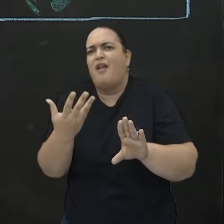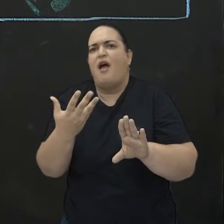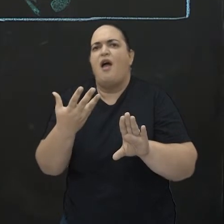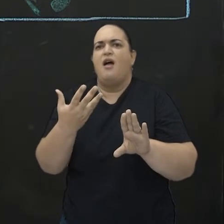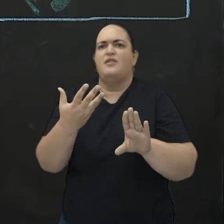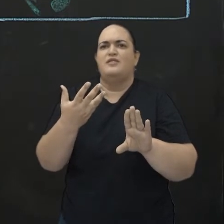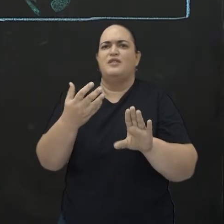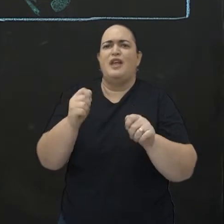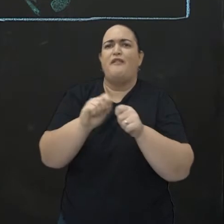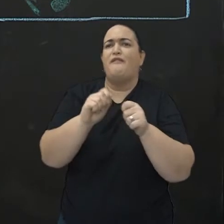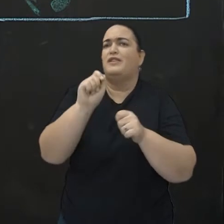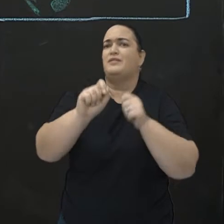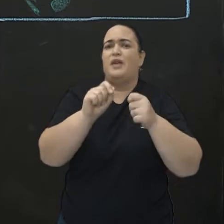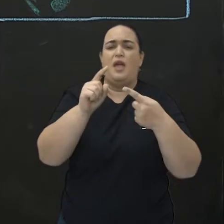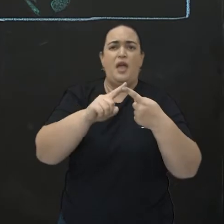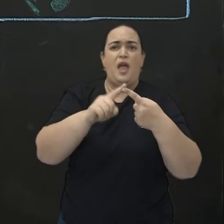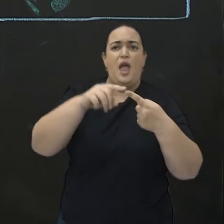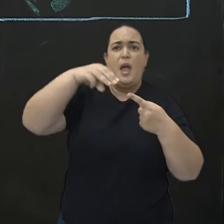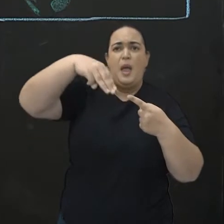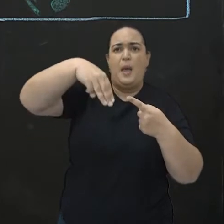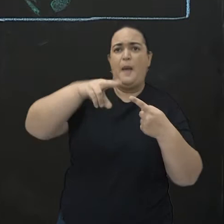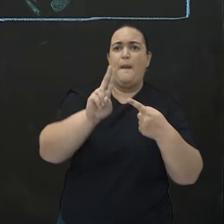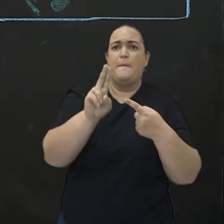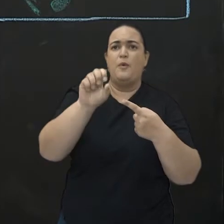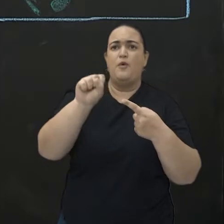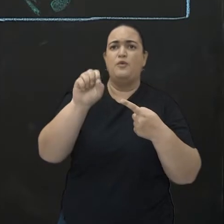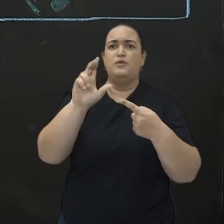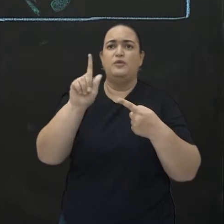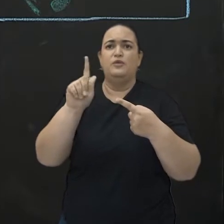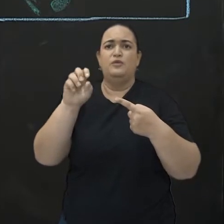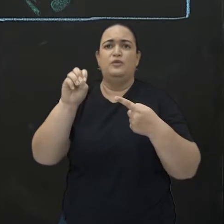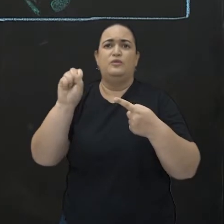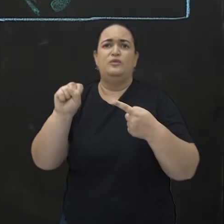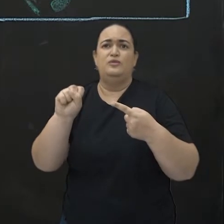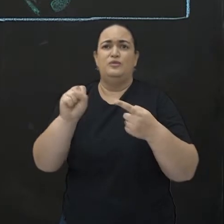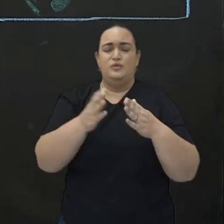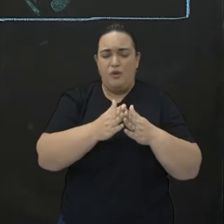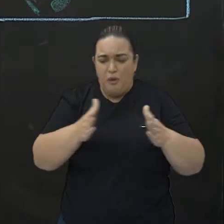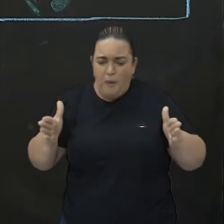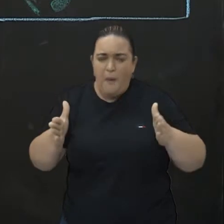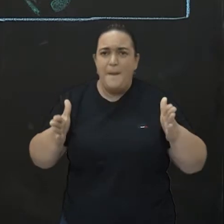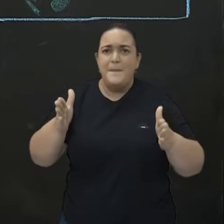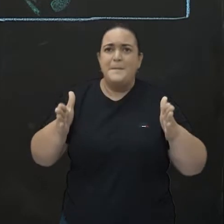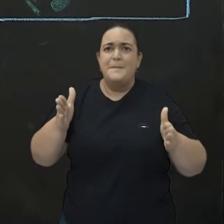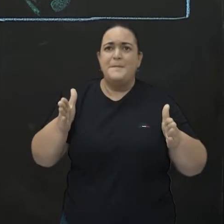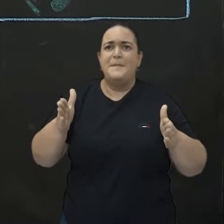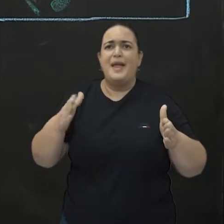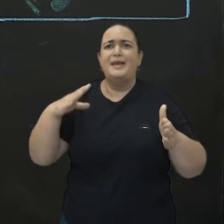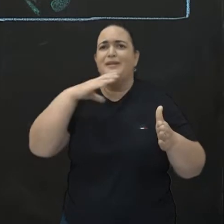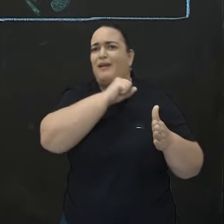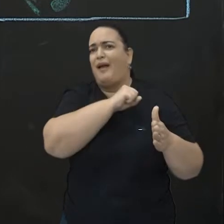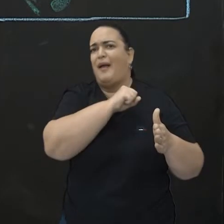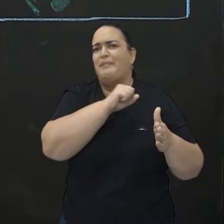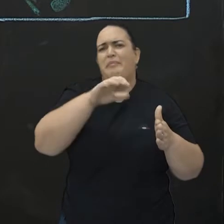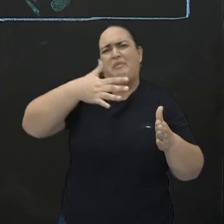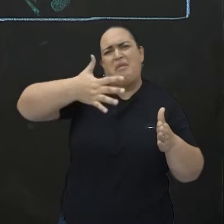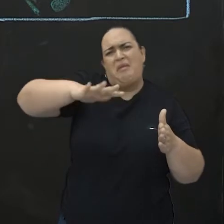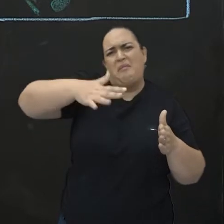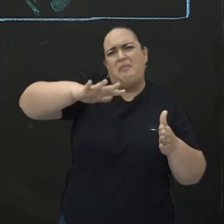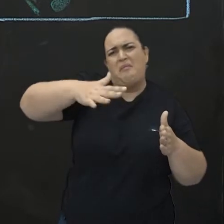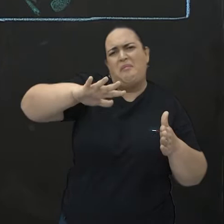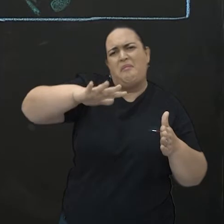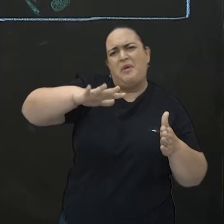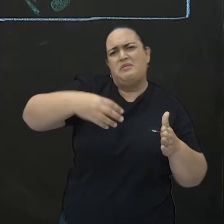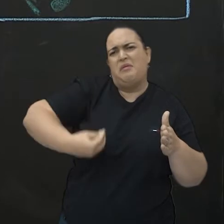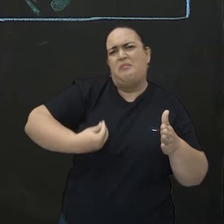por musgos e líquens, que tem uma época bem curta de formação, uma época curta aí de ciclo de vida,